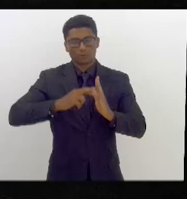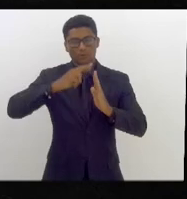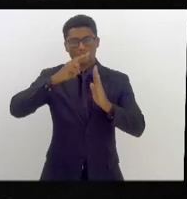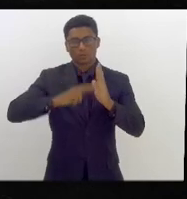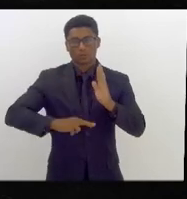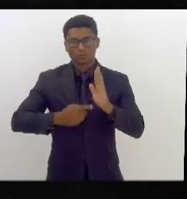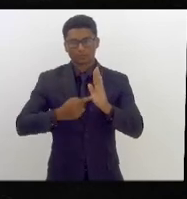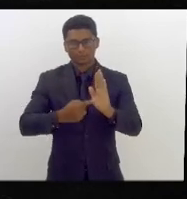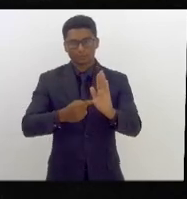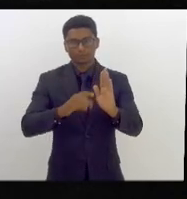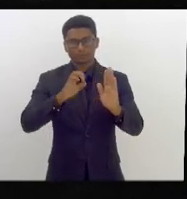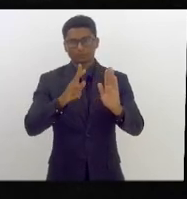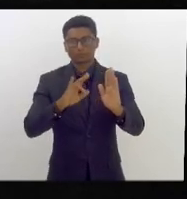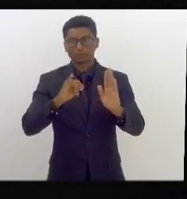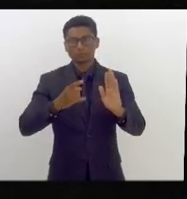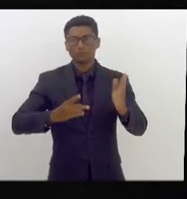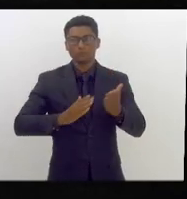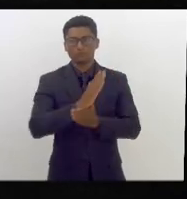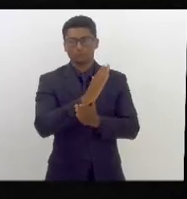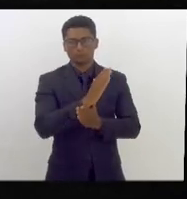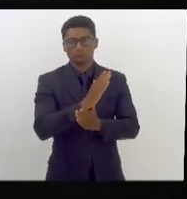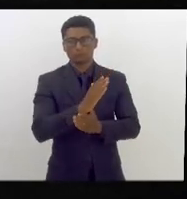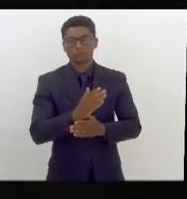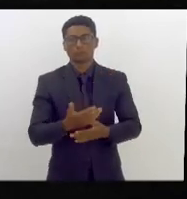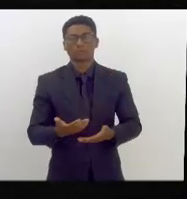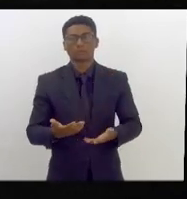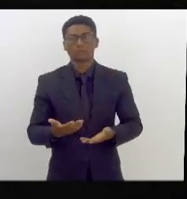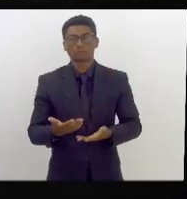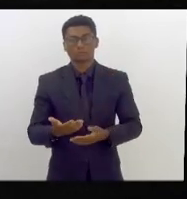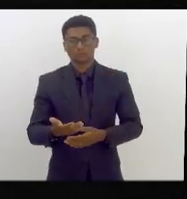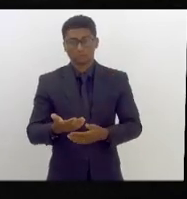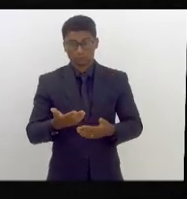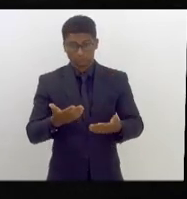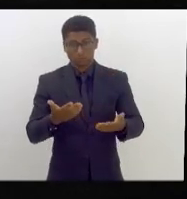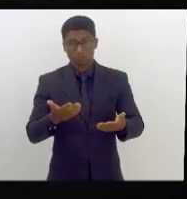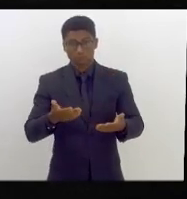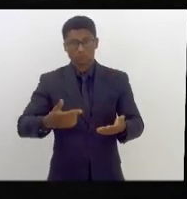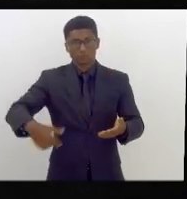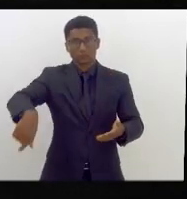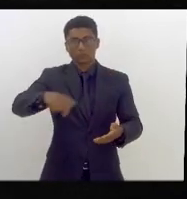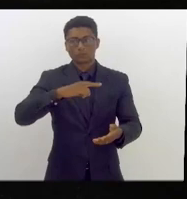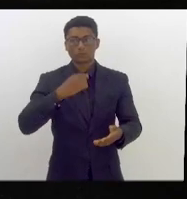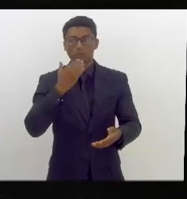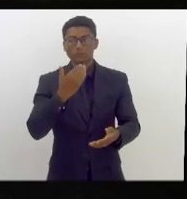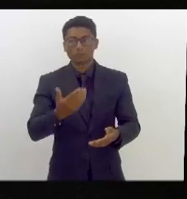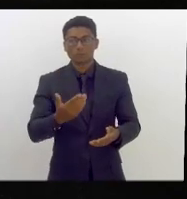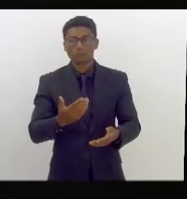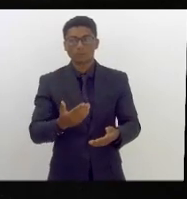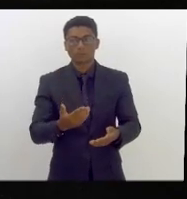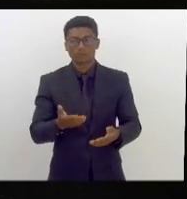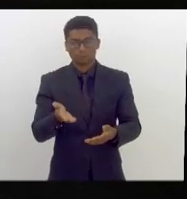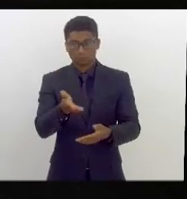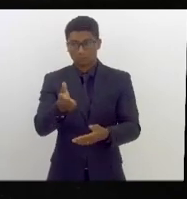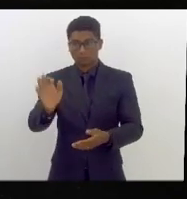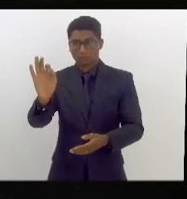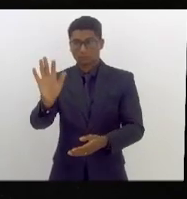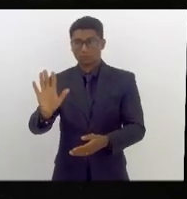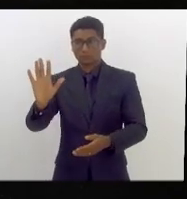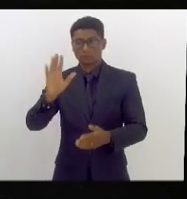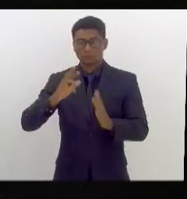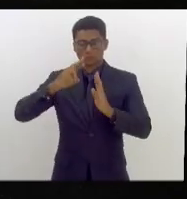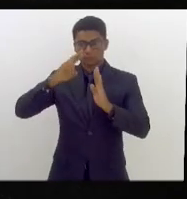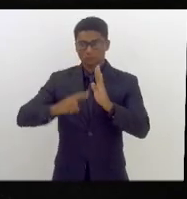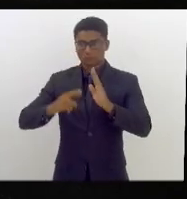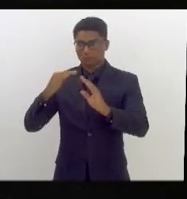relatório da CPI agora aprovado, a casa, conforme nossa solicitação, encaminhar ao Tesouro Nacional, né,